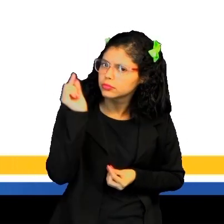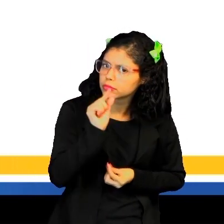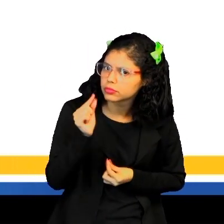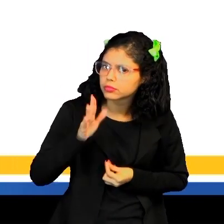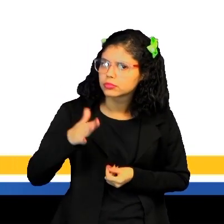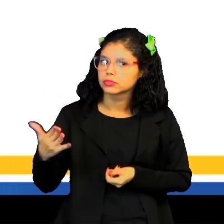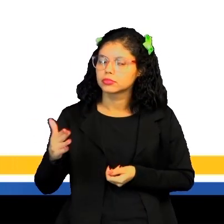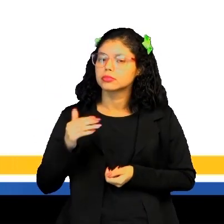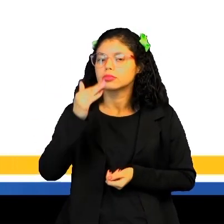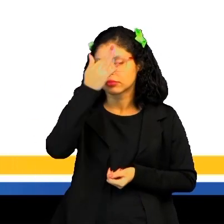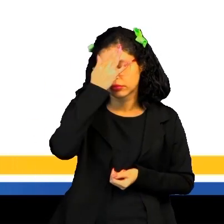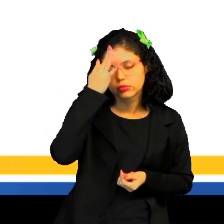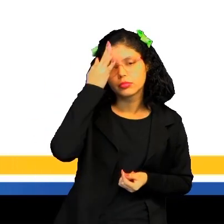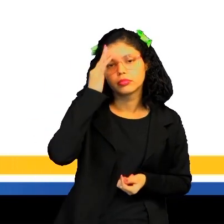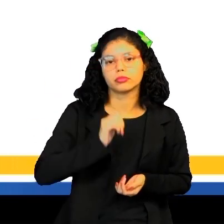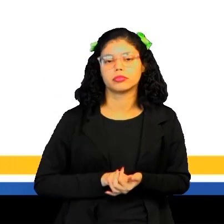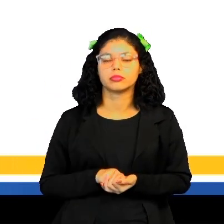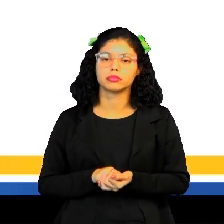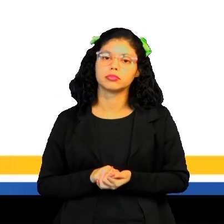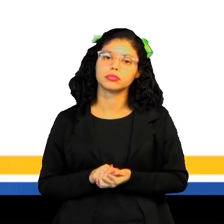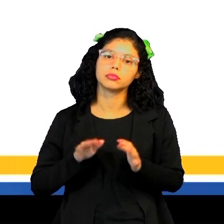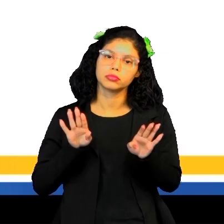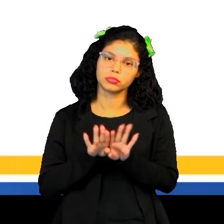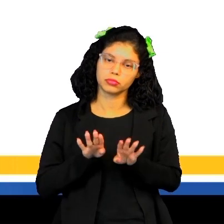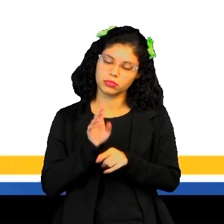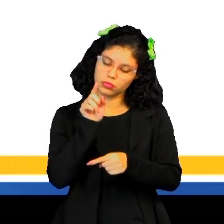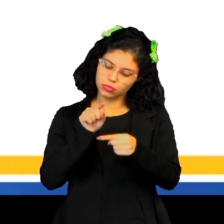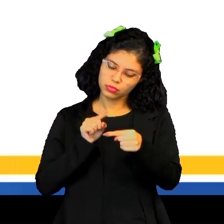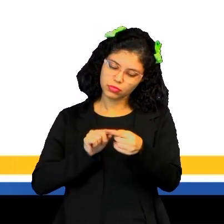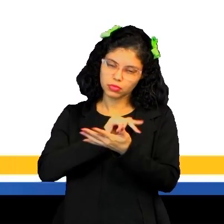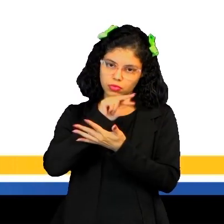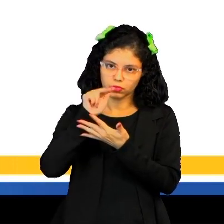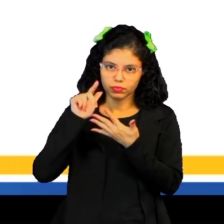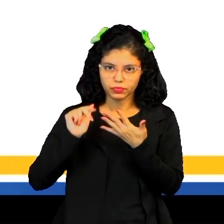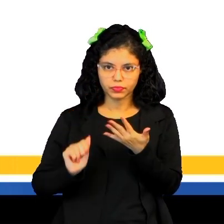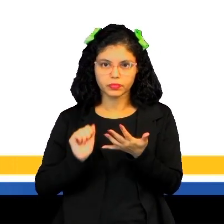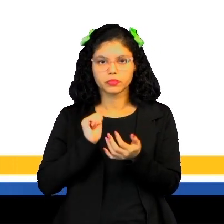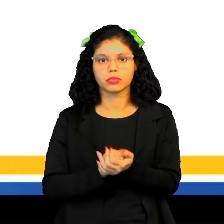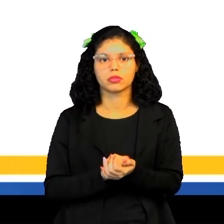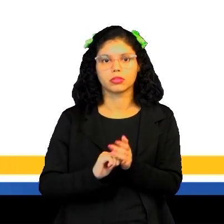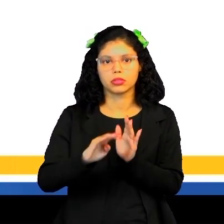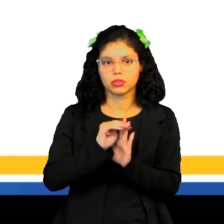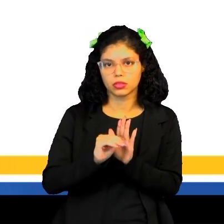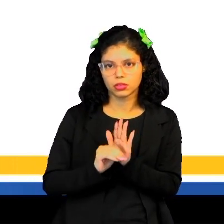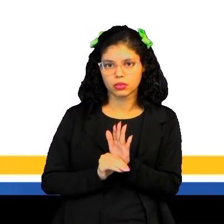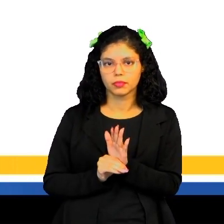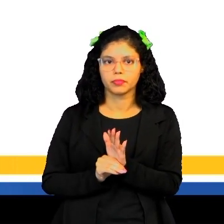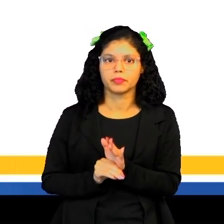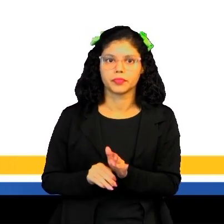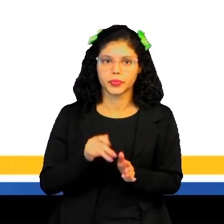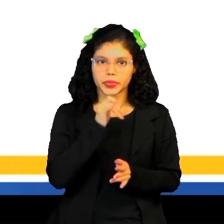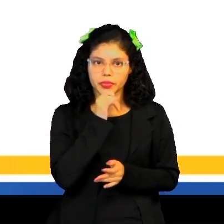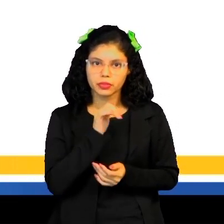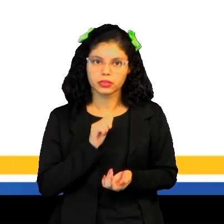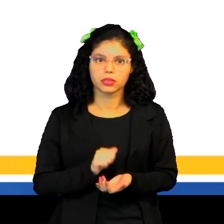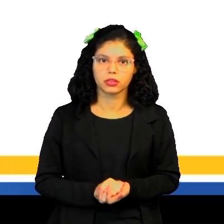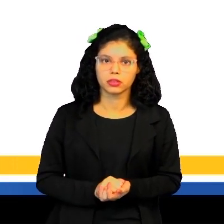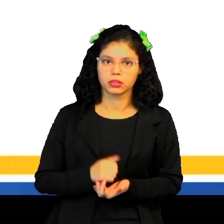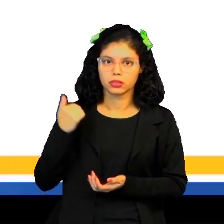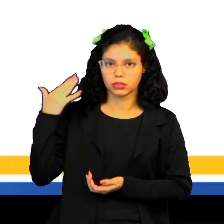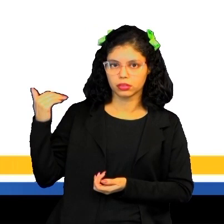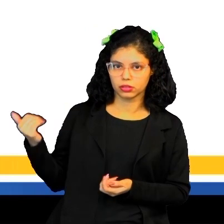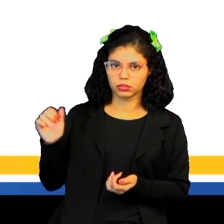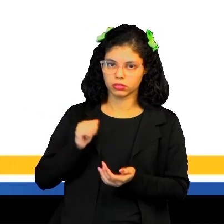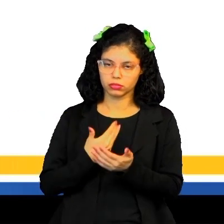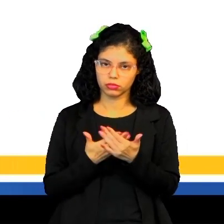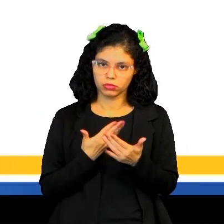que quando a gente fala de filósofos, né, gregos, eles têm divididos em várias categorias, né. Por exemplo, o Pitágoras era considerado um filósofo